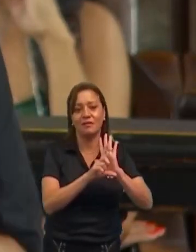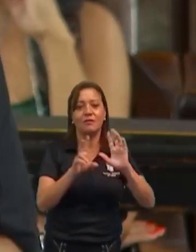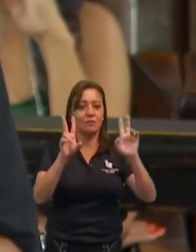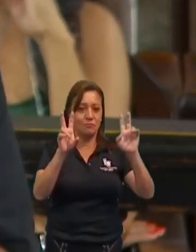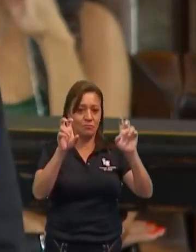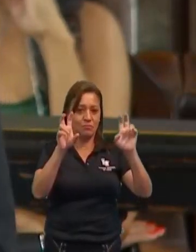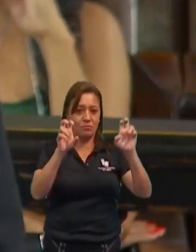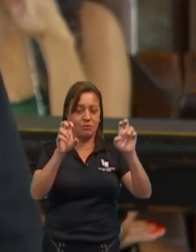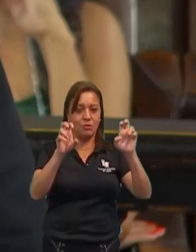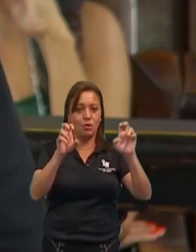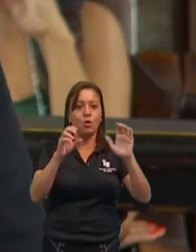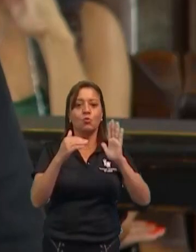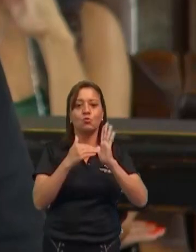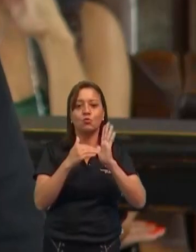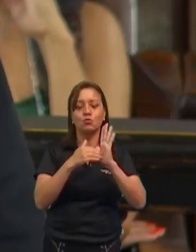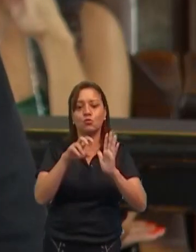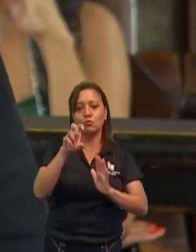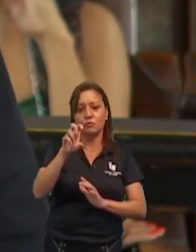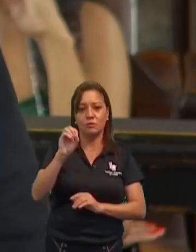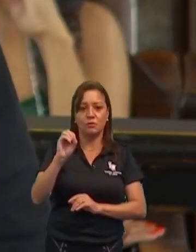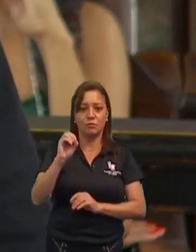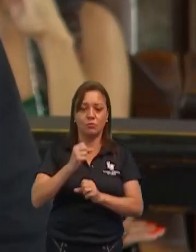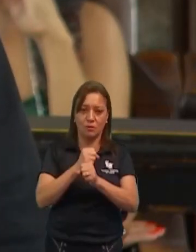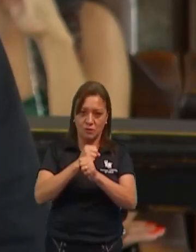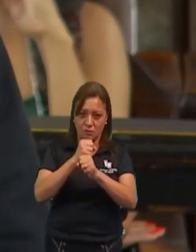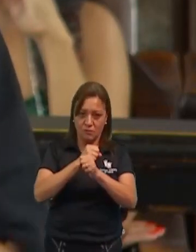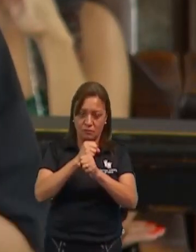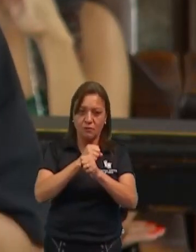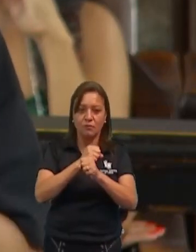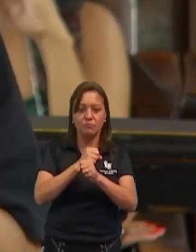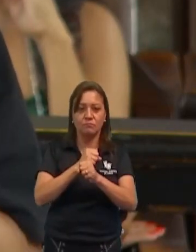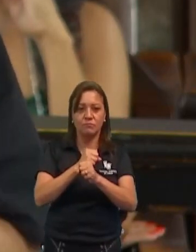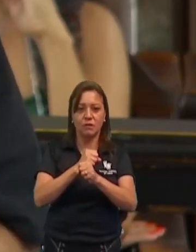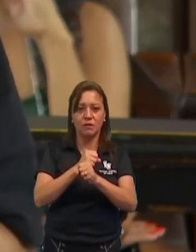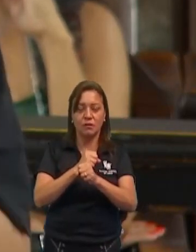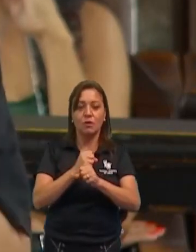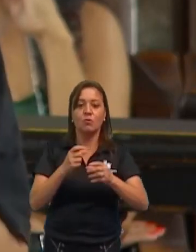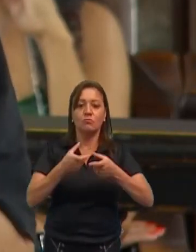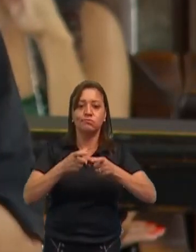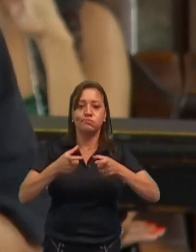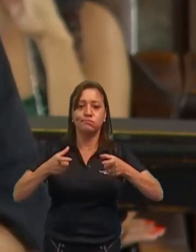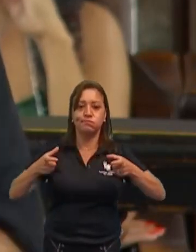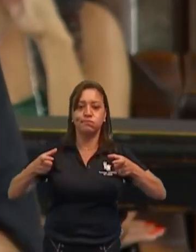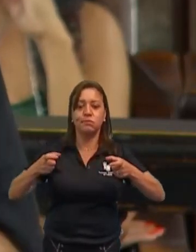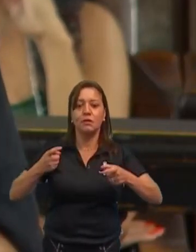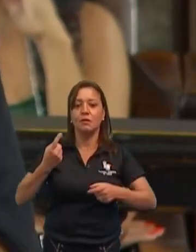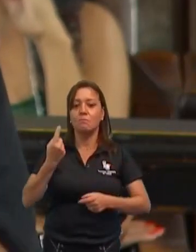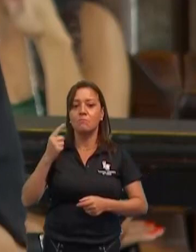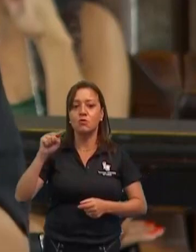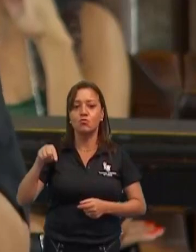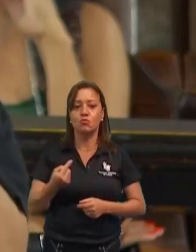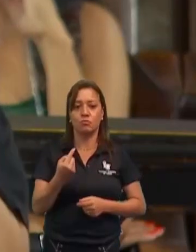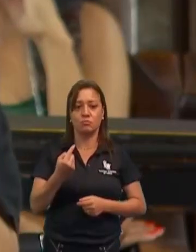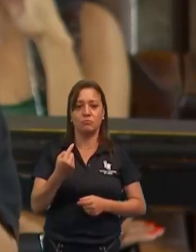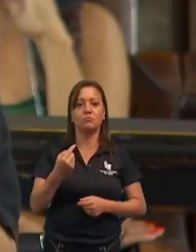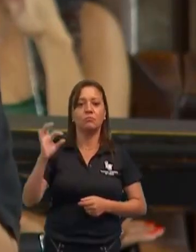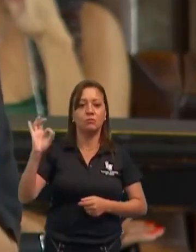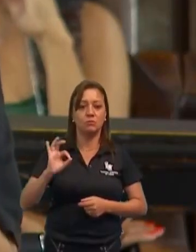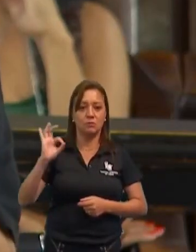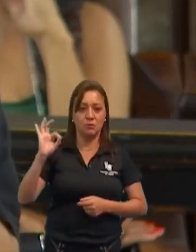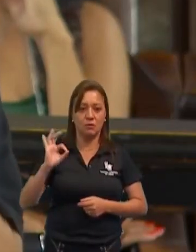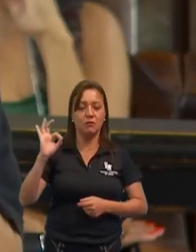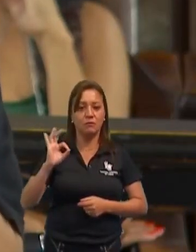últimos 5 anos, nós tivemos um crescimento de 1000%